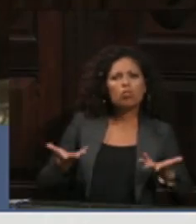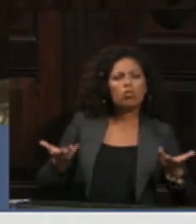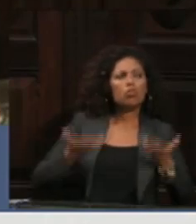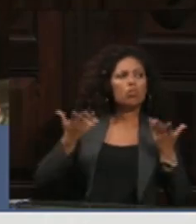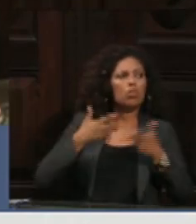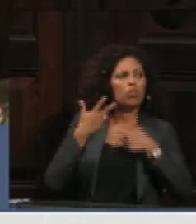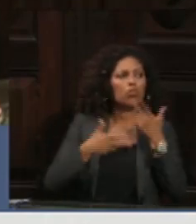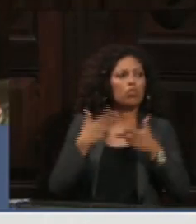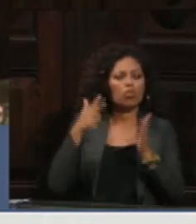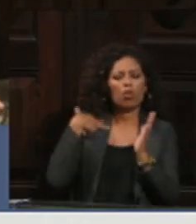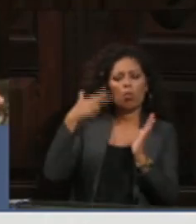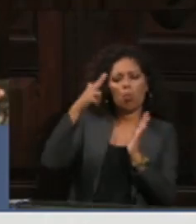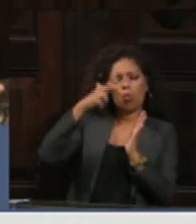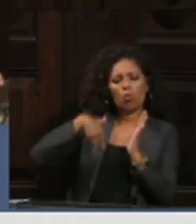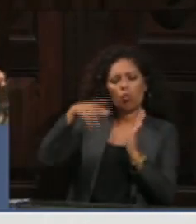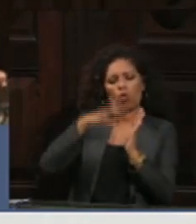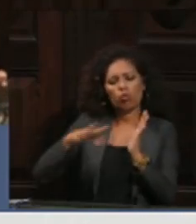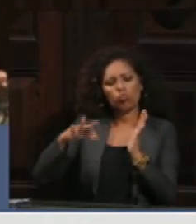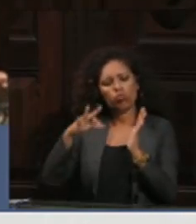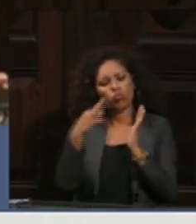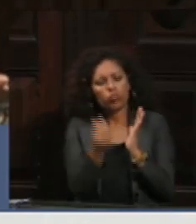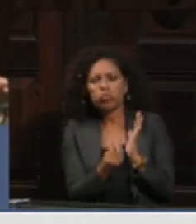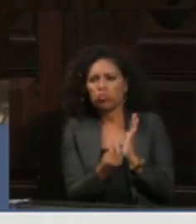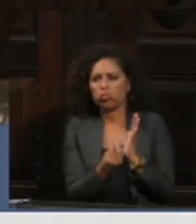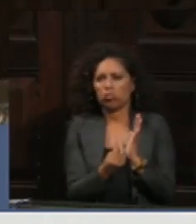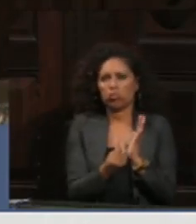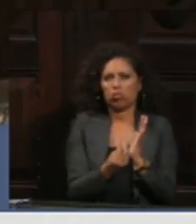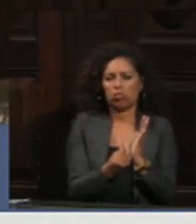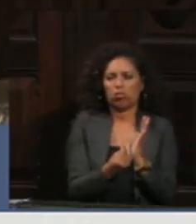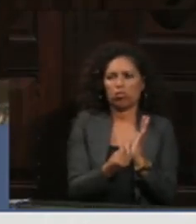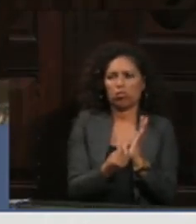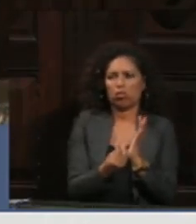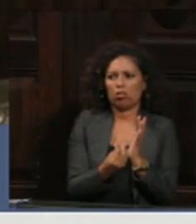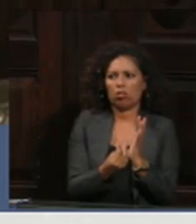li tudo que saiu nos jornais